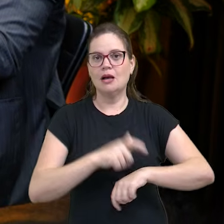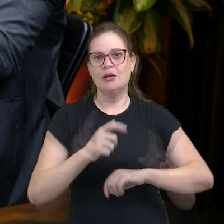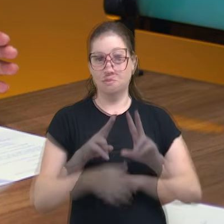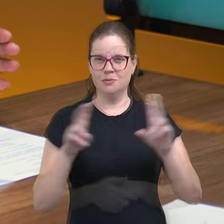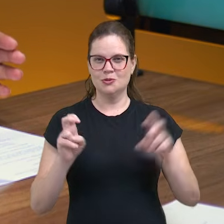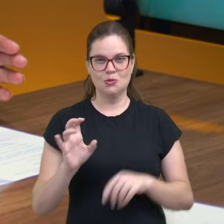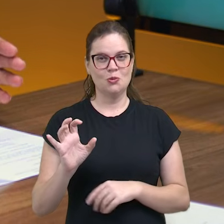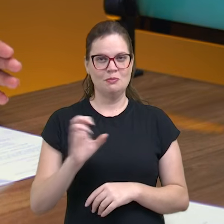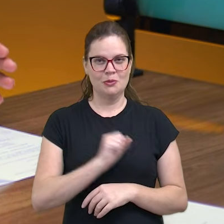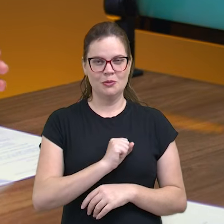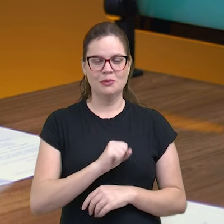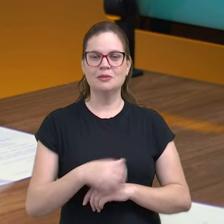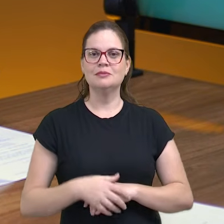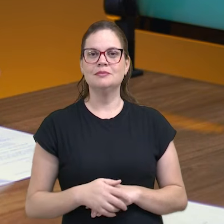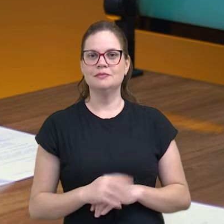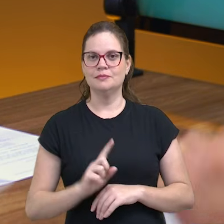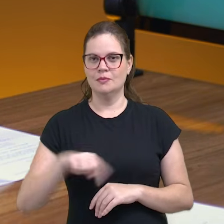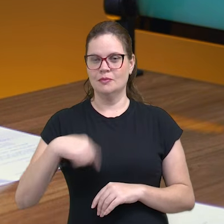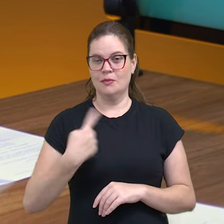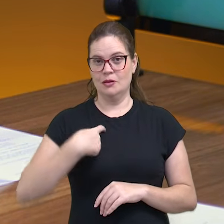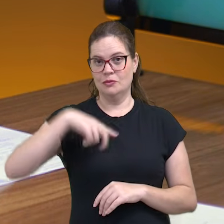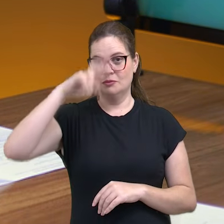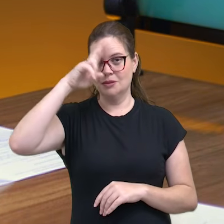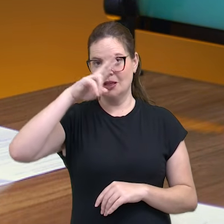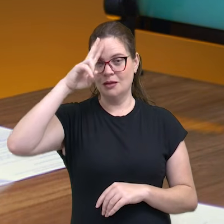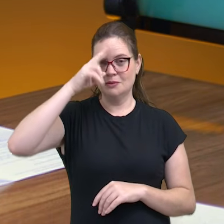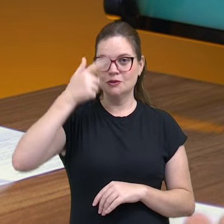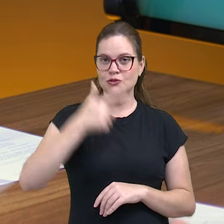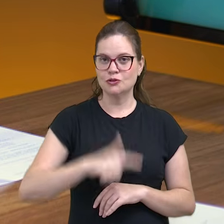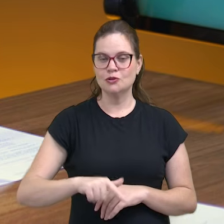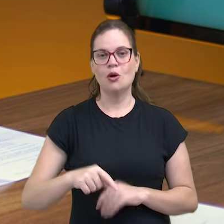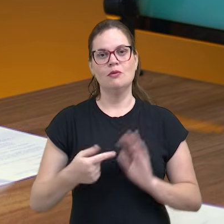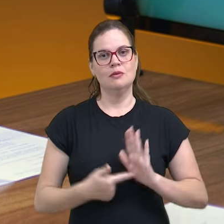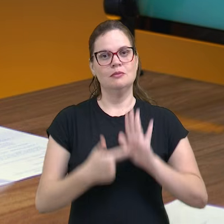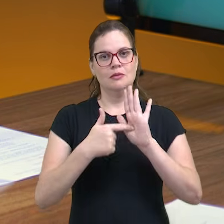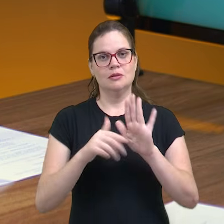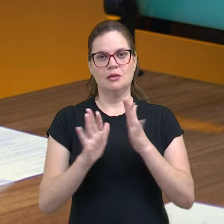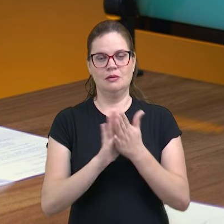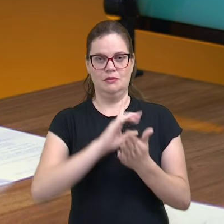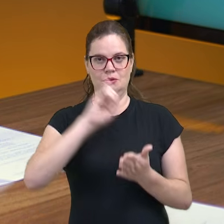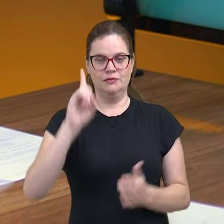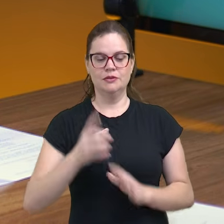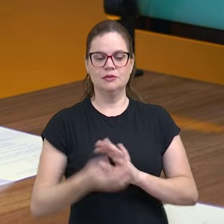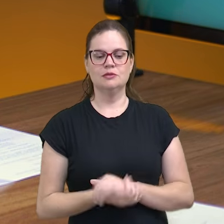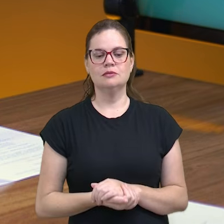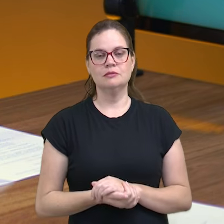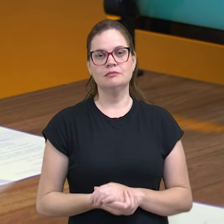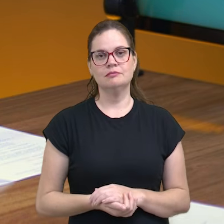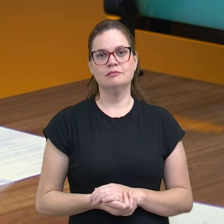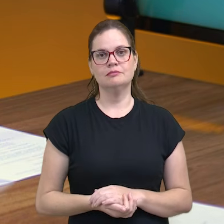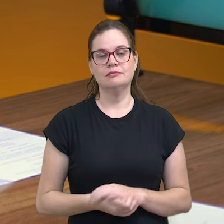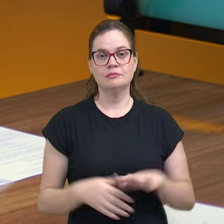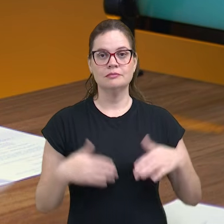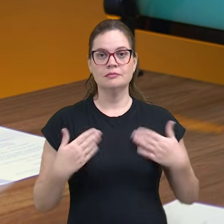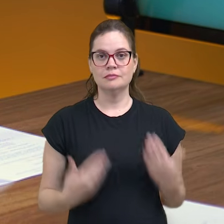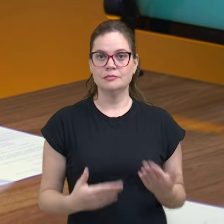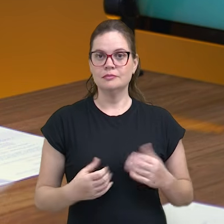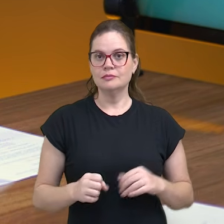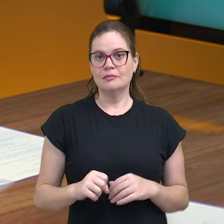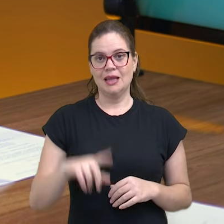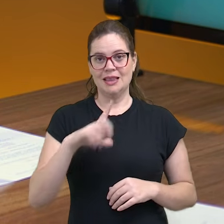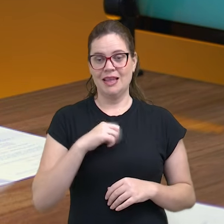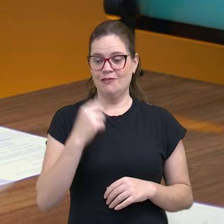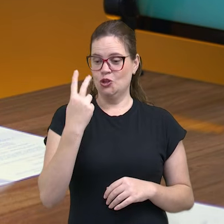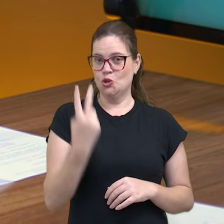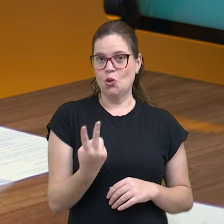falar o amor, nós vamos lembrar, mais uma vez, de citar a palavra de Deus. Aliás, os